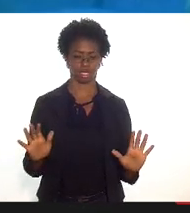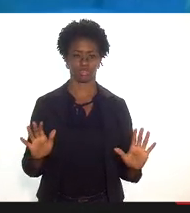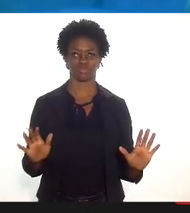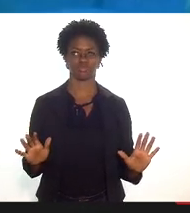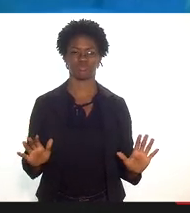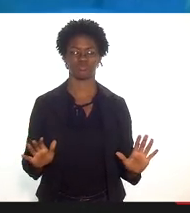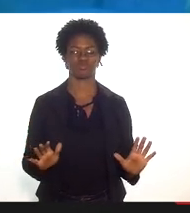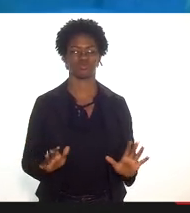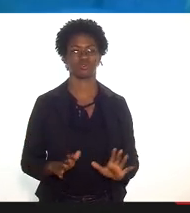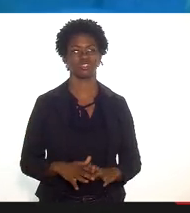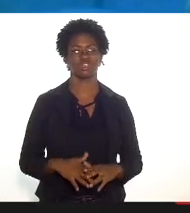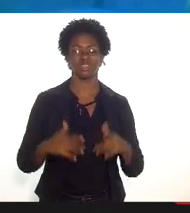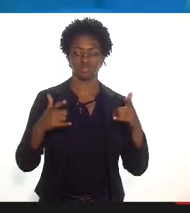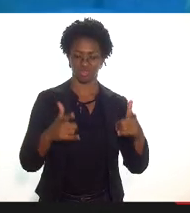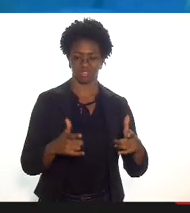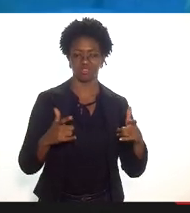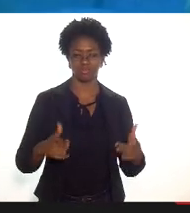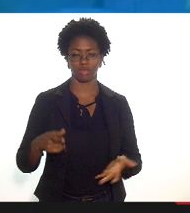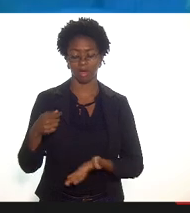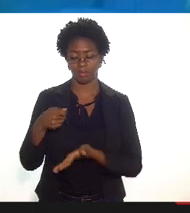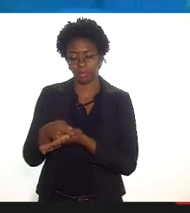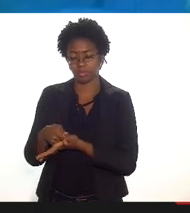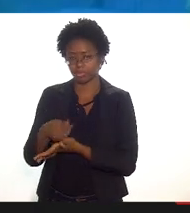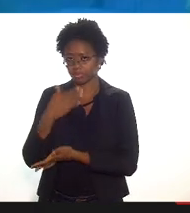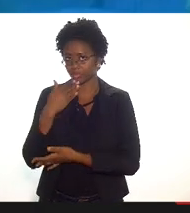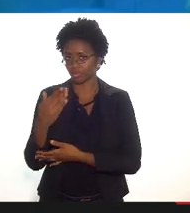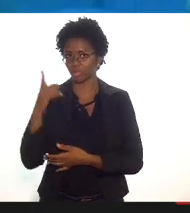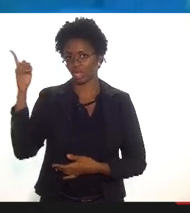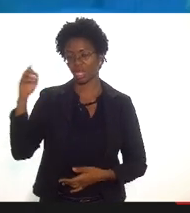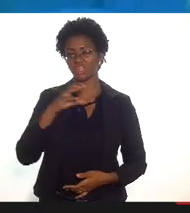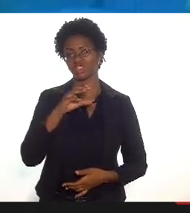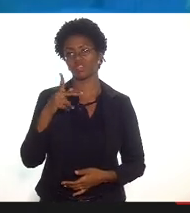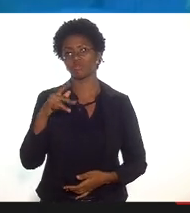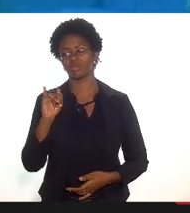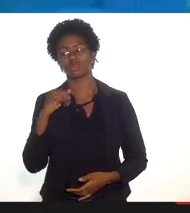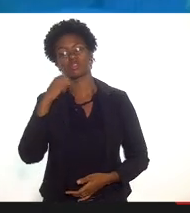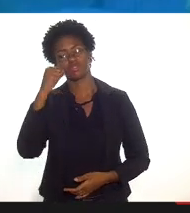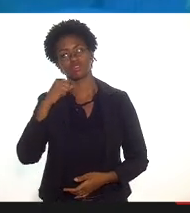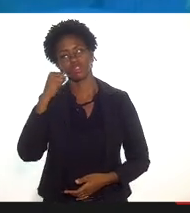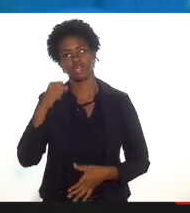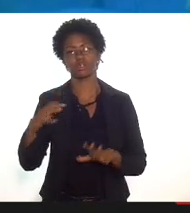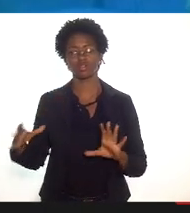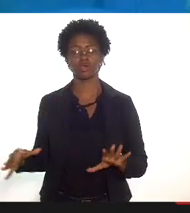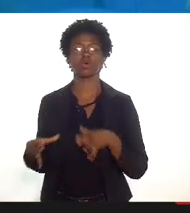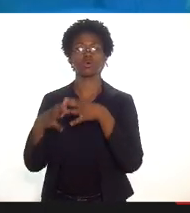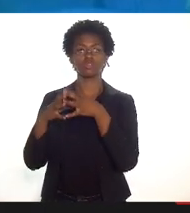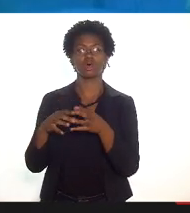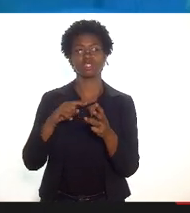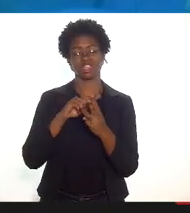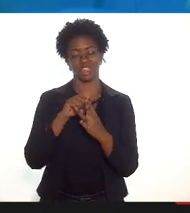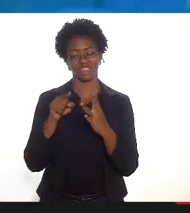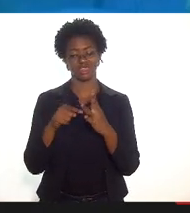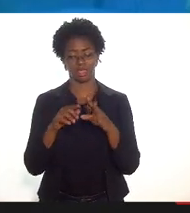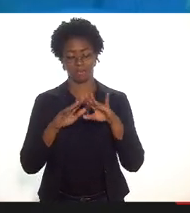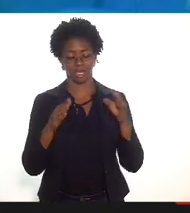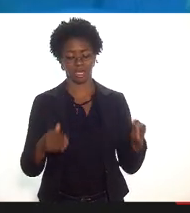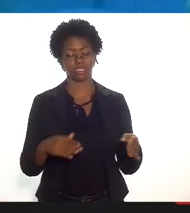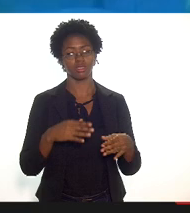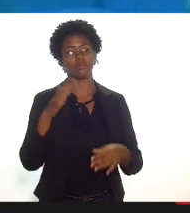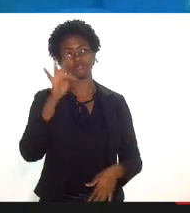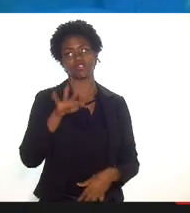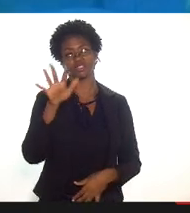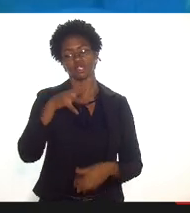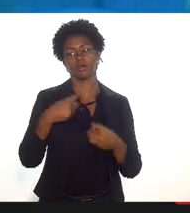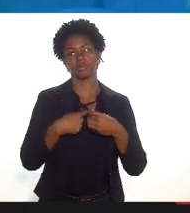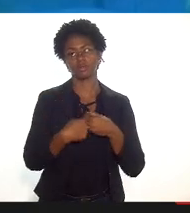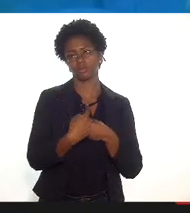o espaço para cobrança disso lá na CPI do Senado, mas uma atitude em conjunto das 3 bancadas, federal, estadual e